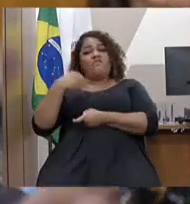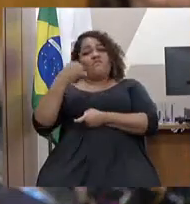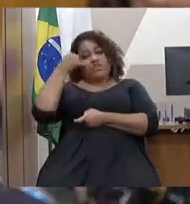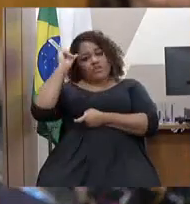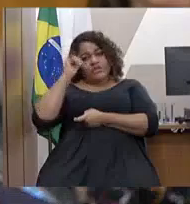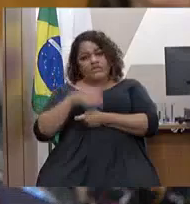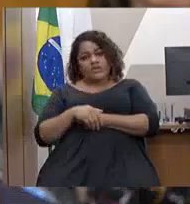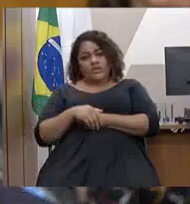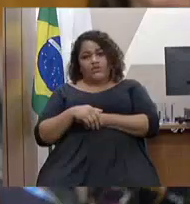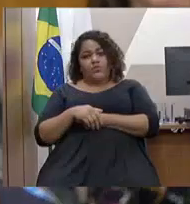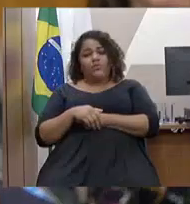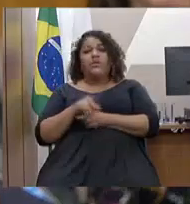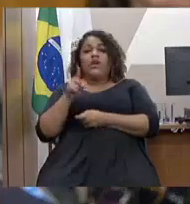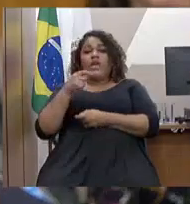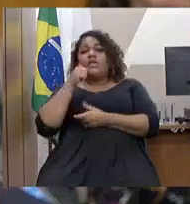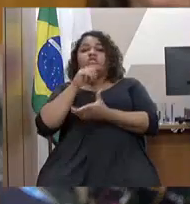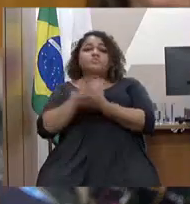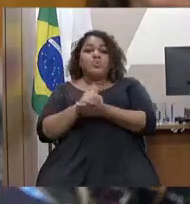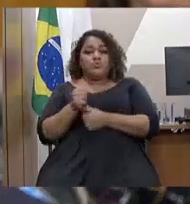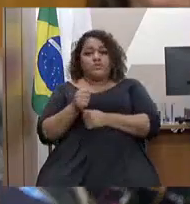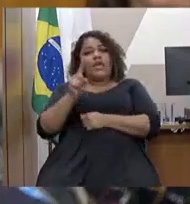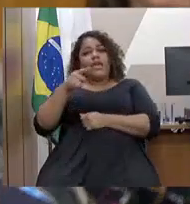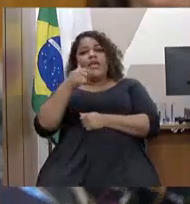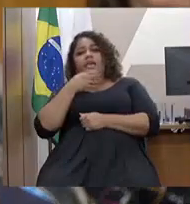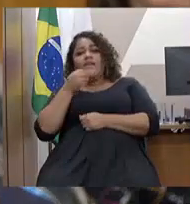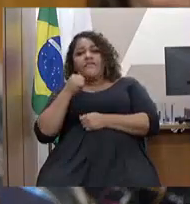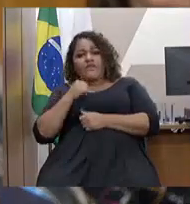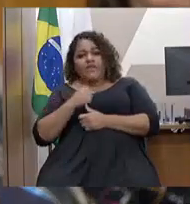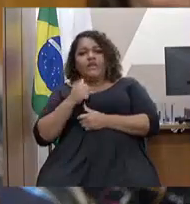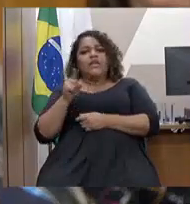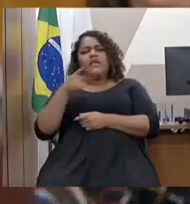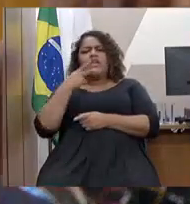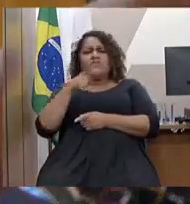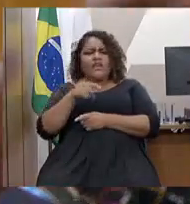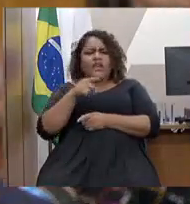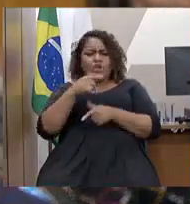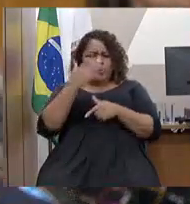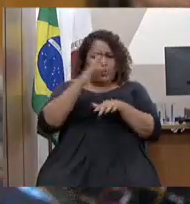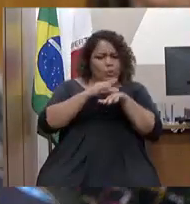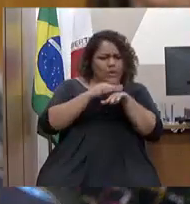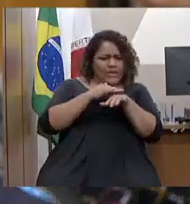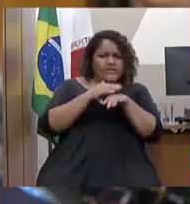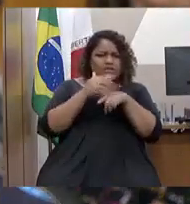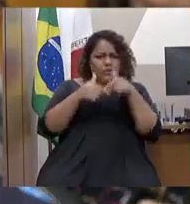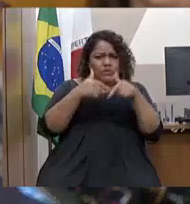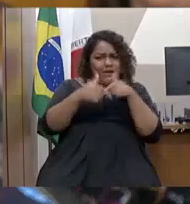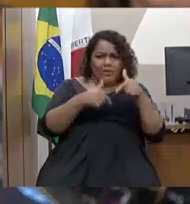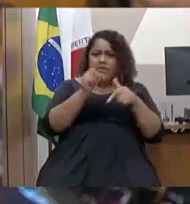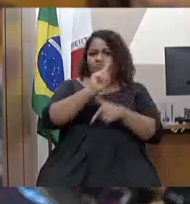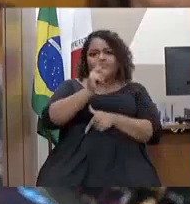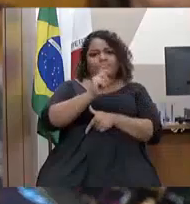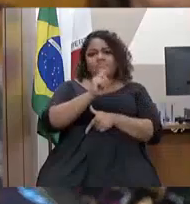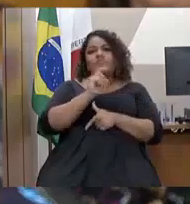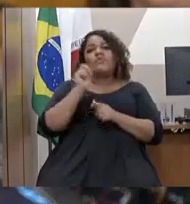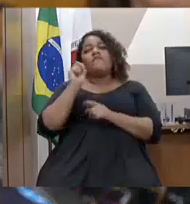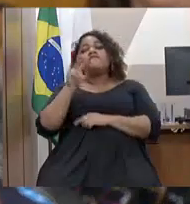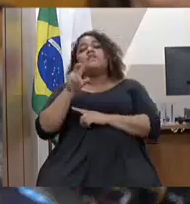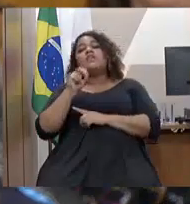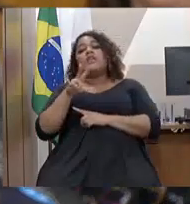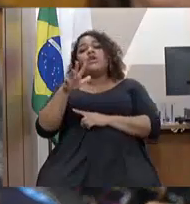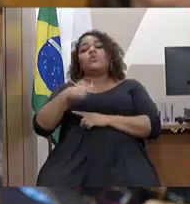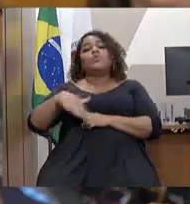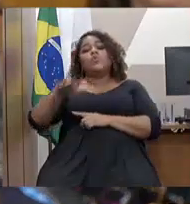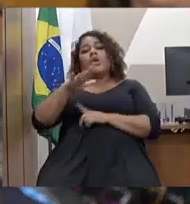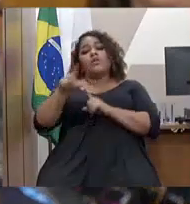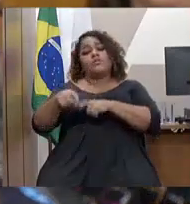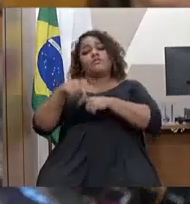esposas as filhas e eles não diagnósticos saúde é doença do trabalho é provocado pelo veneno no campo Então como que a gente olha para